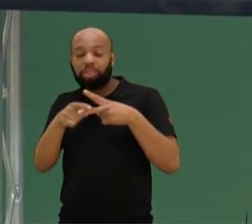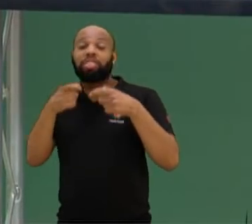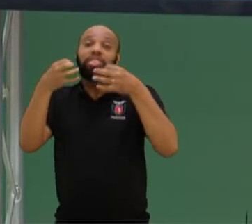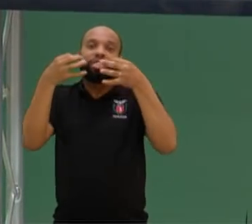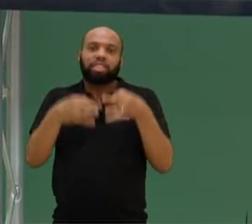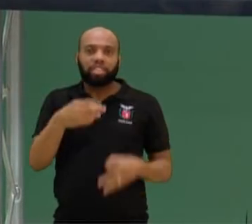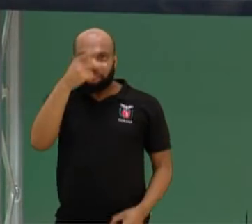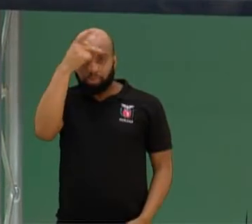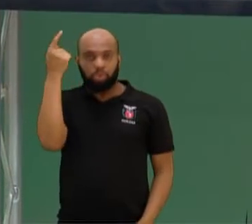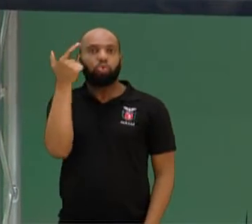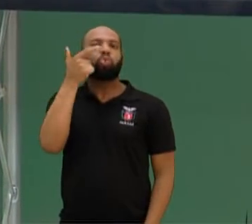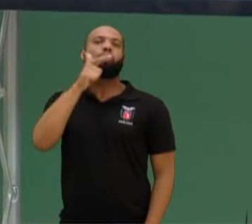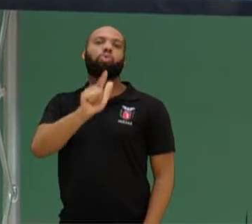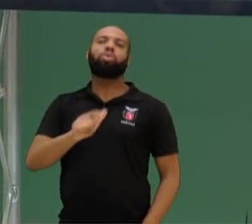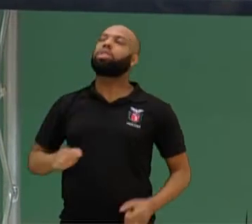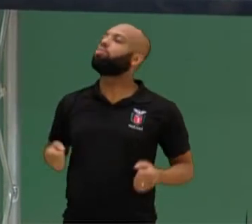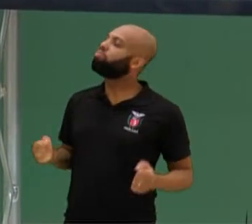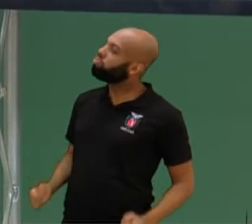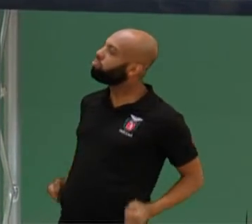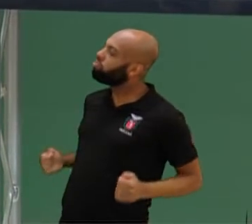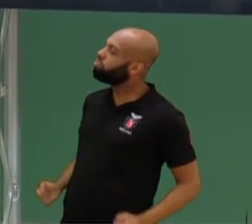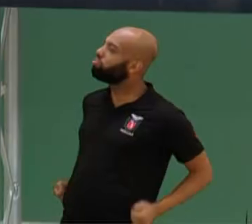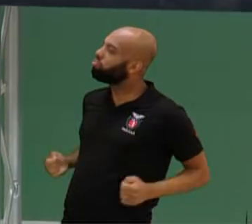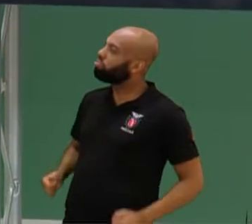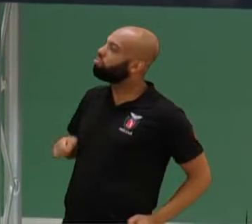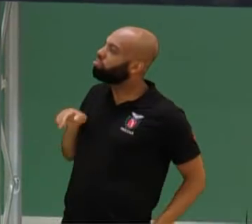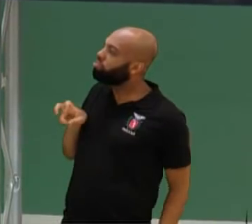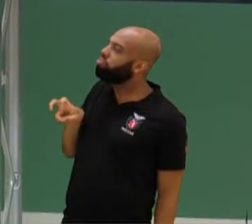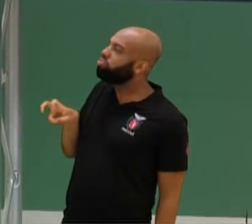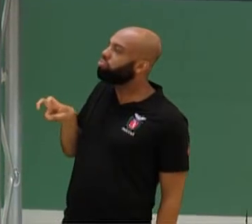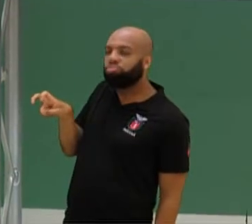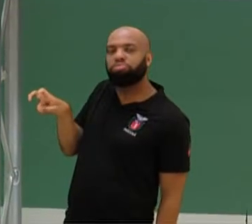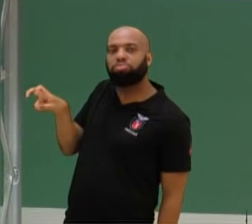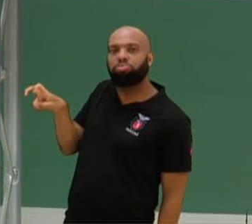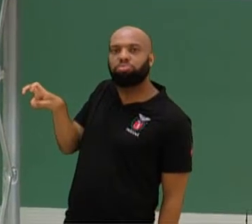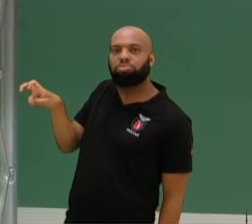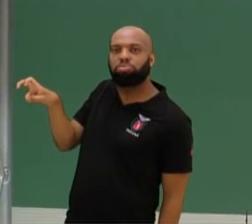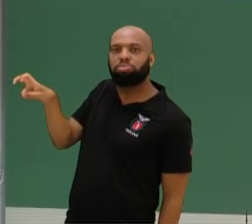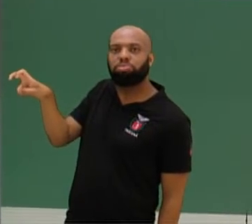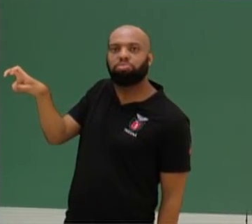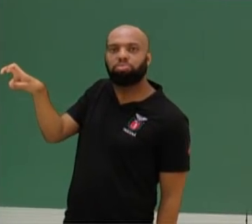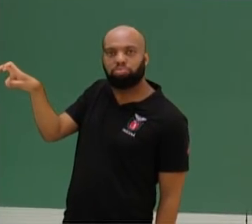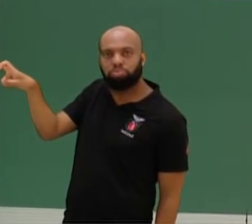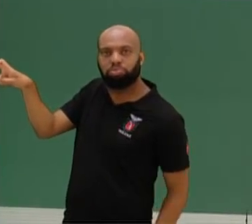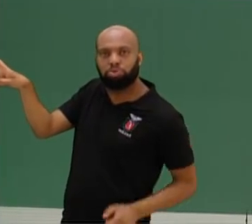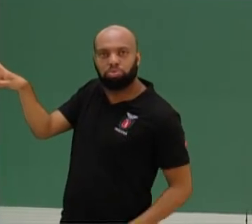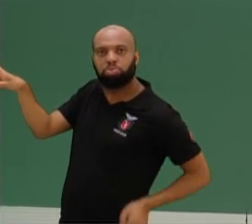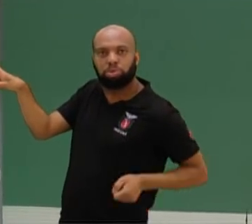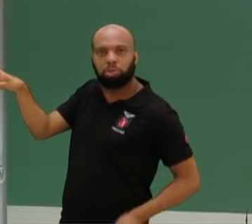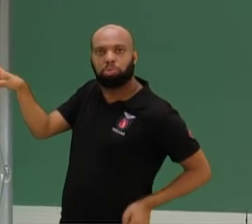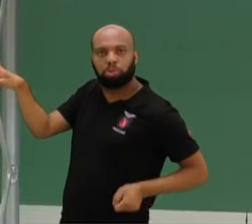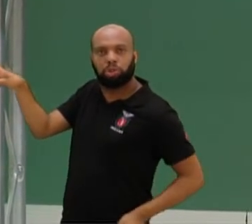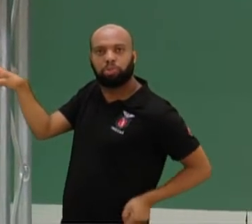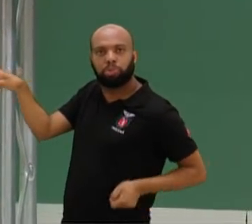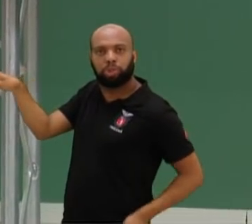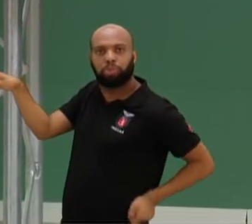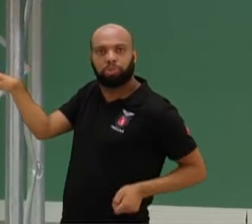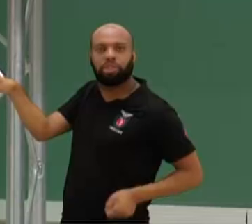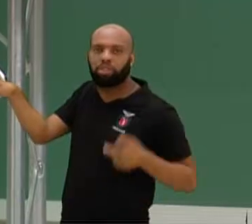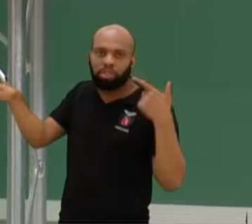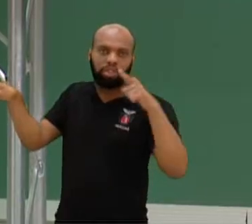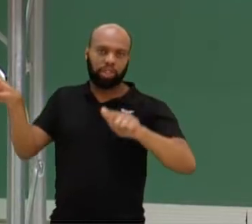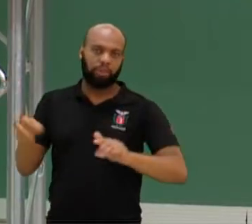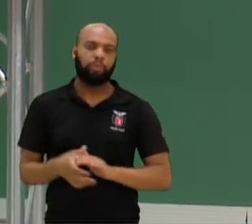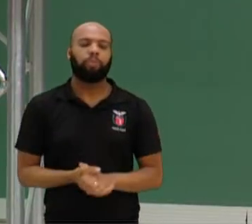pessoa consiga exercer uma força na cadeira que vença aquela